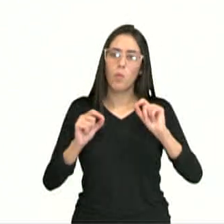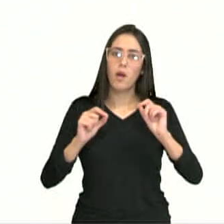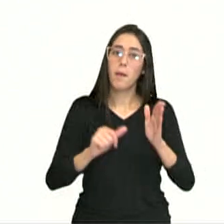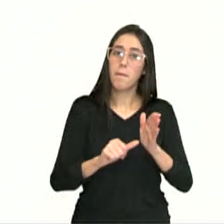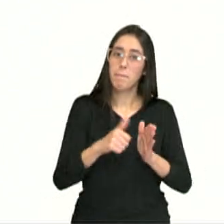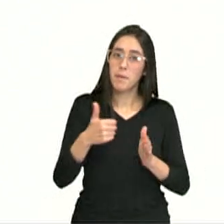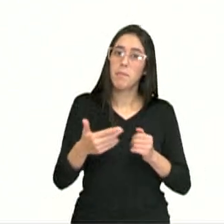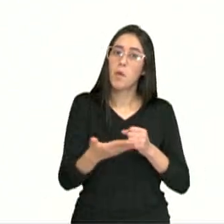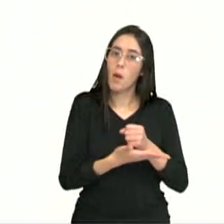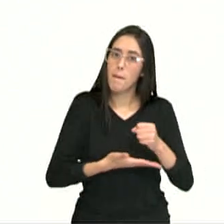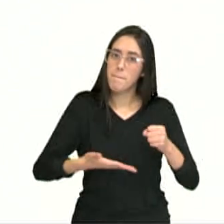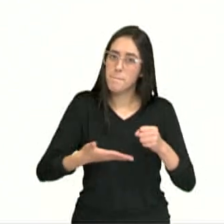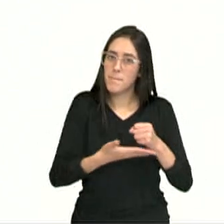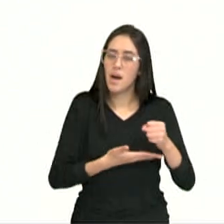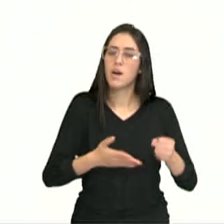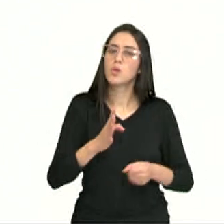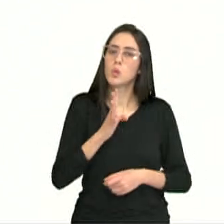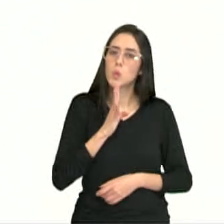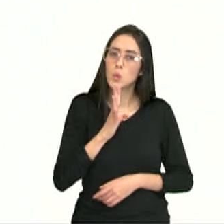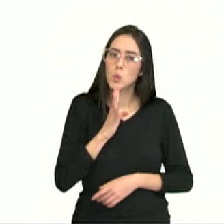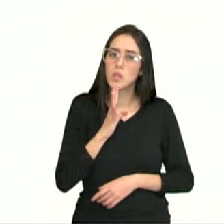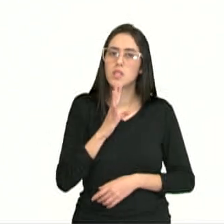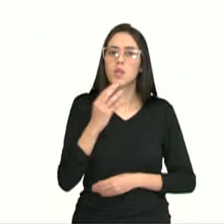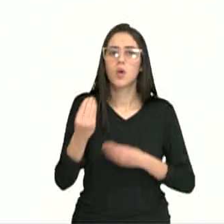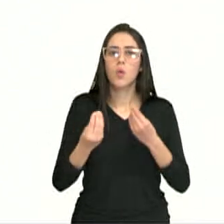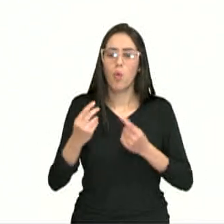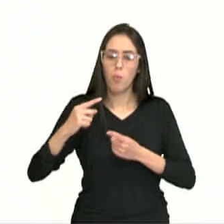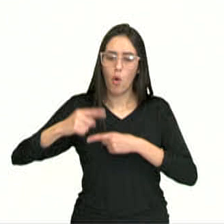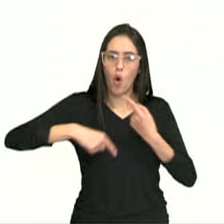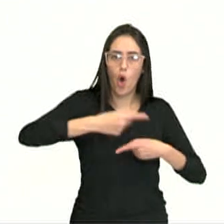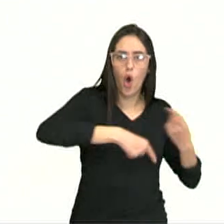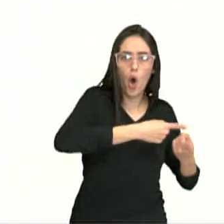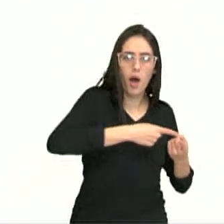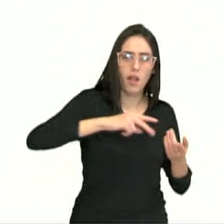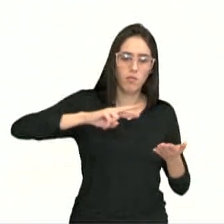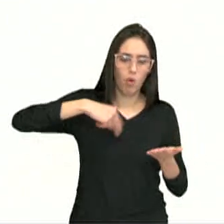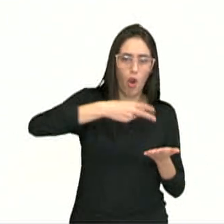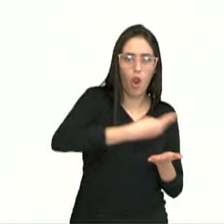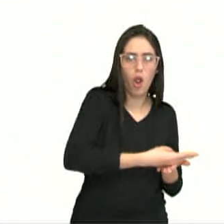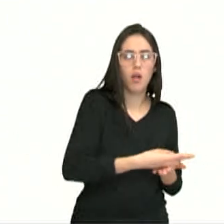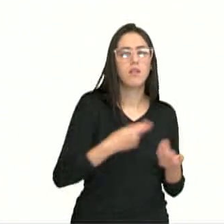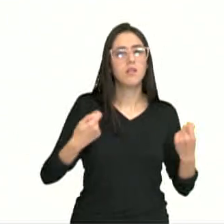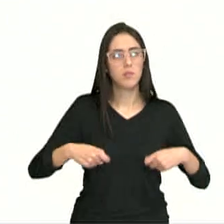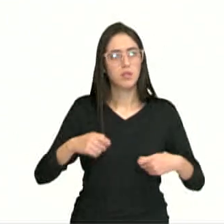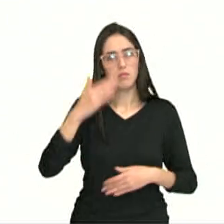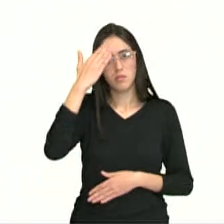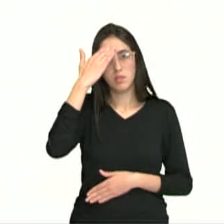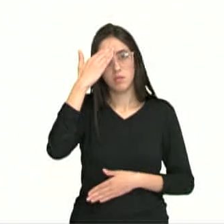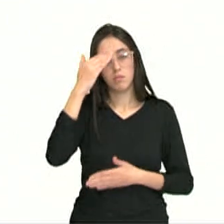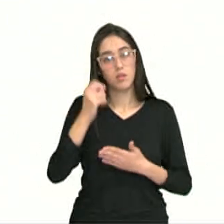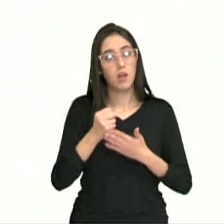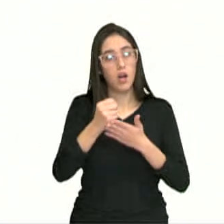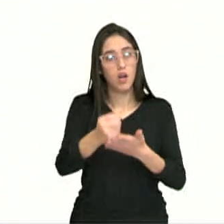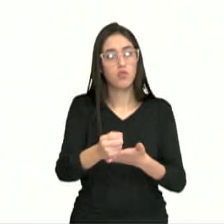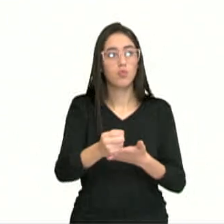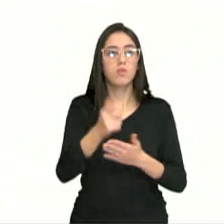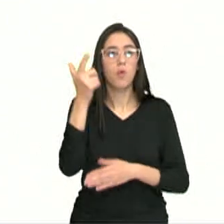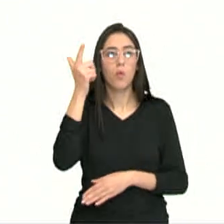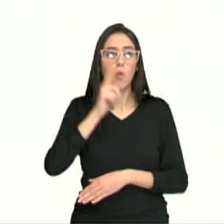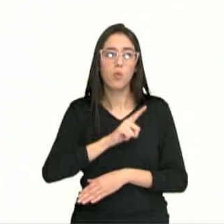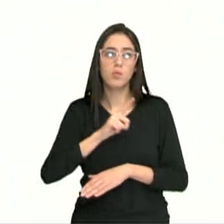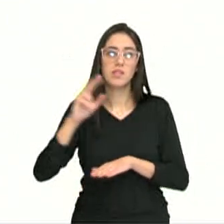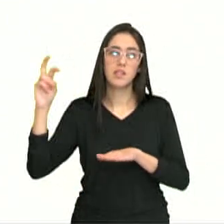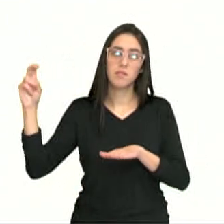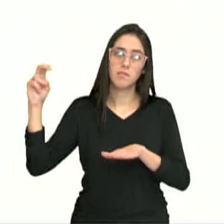é ter bastante domínio da técnica dos rolamentos, né, das cambalhotas, porque essa técnica vai ajudar muito nos momentos de queda.